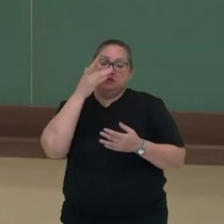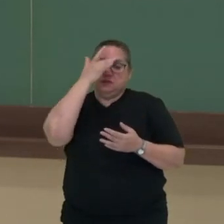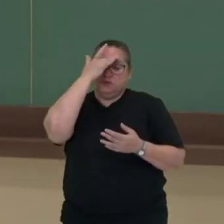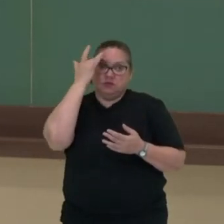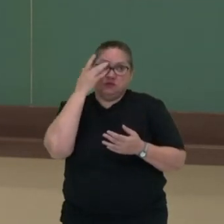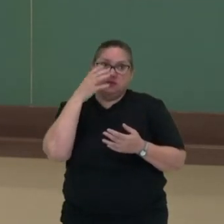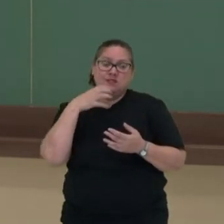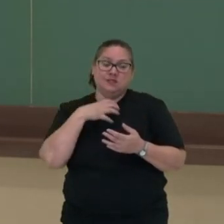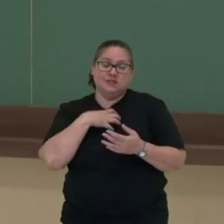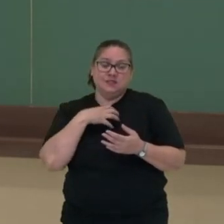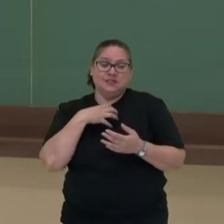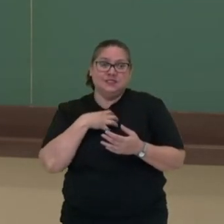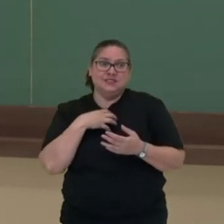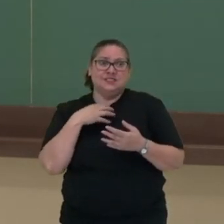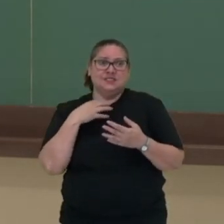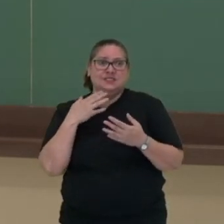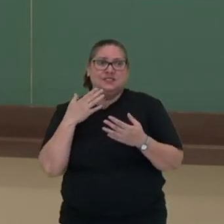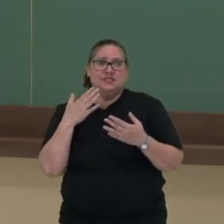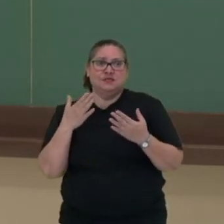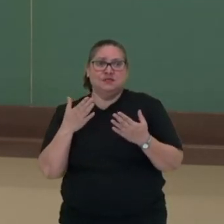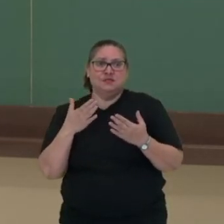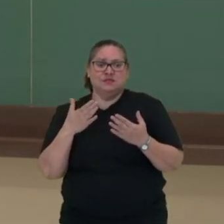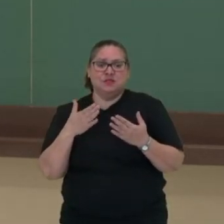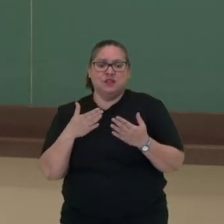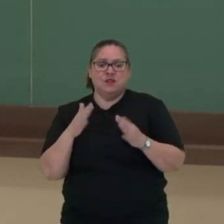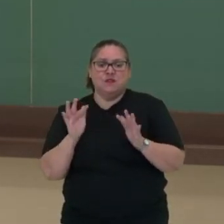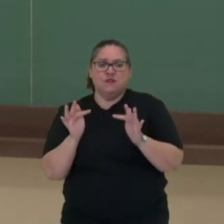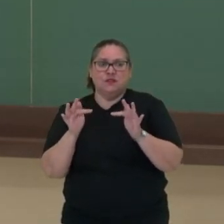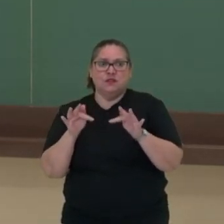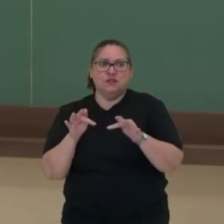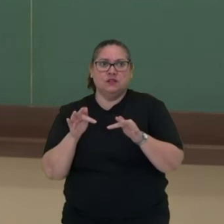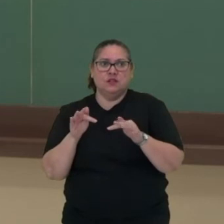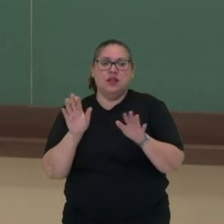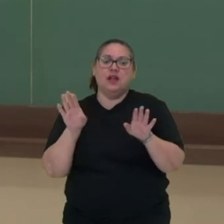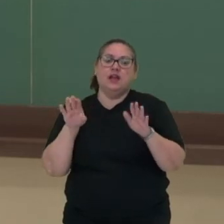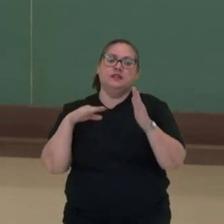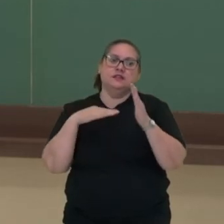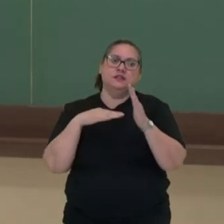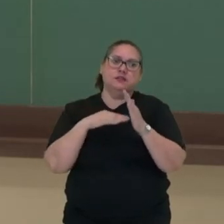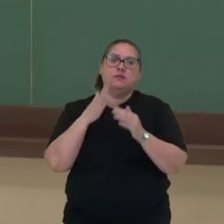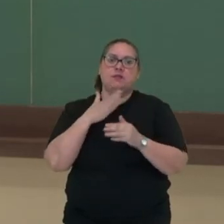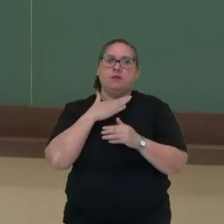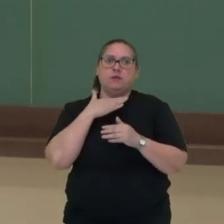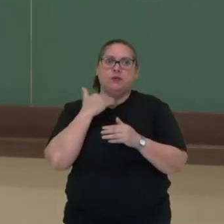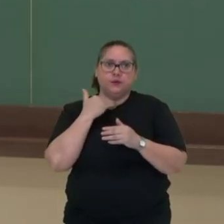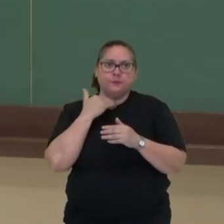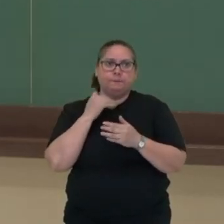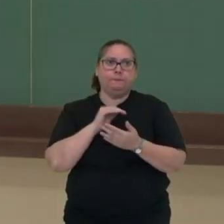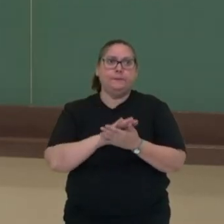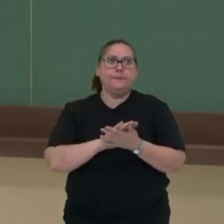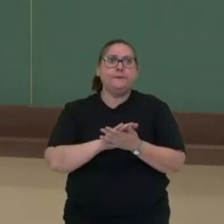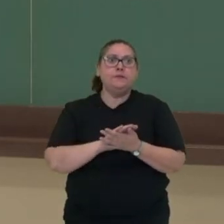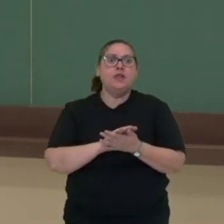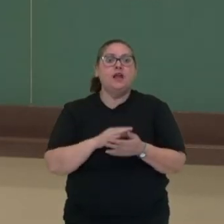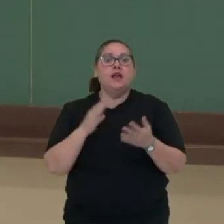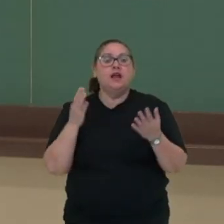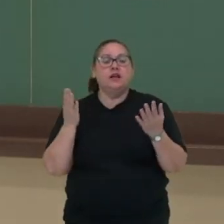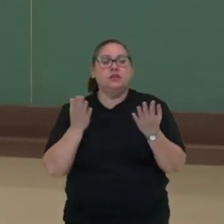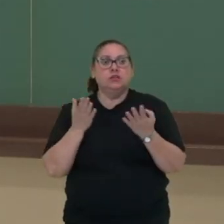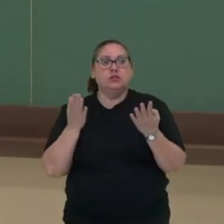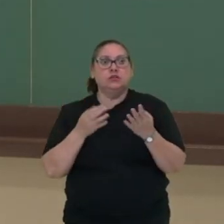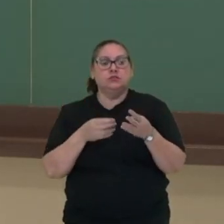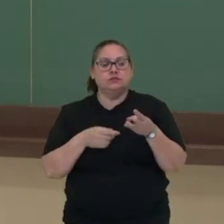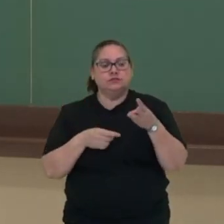pessoas que têm sintomas que chegam-se ao extremo e até a morte. Vamos então